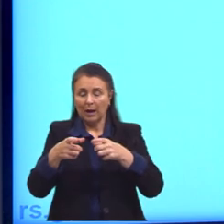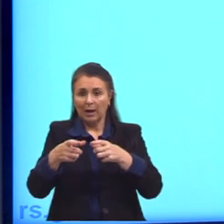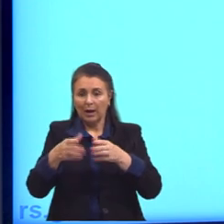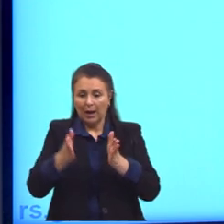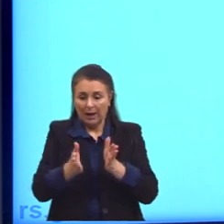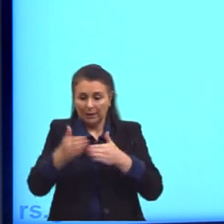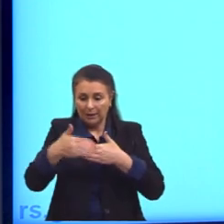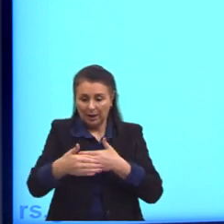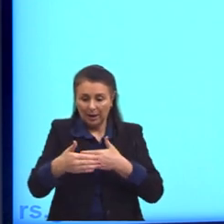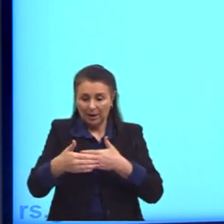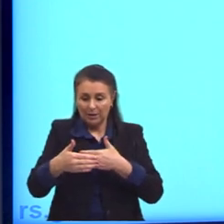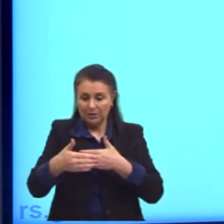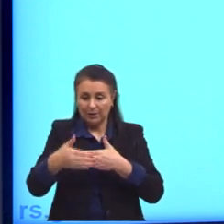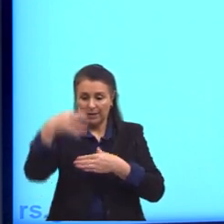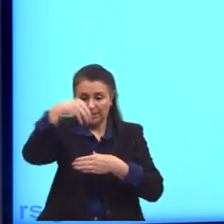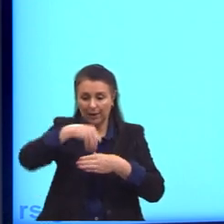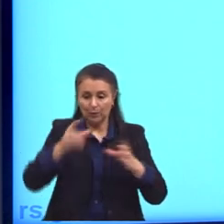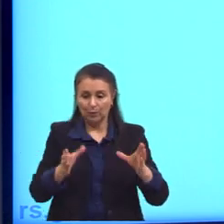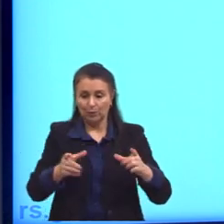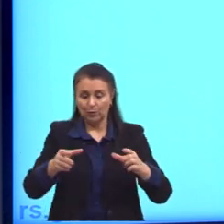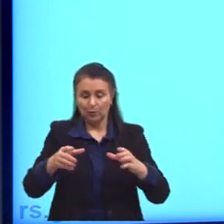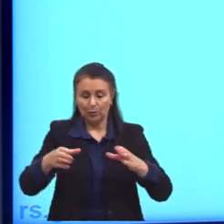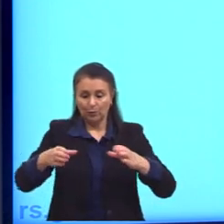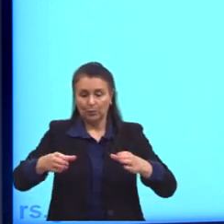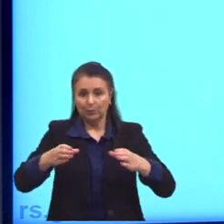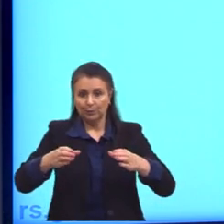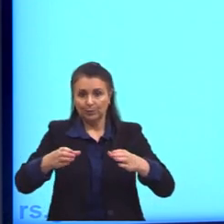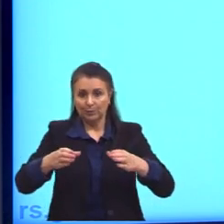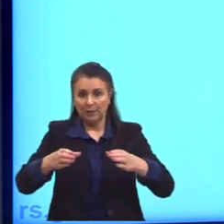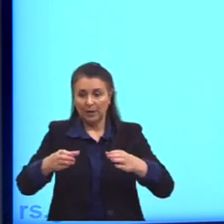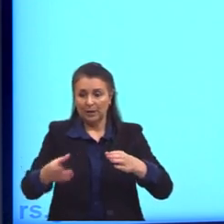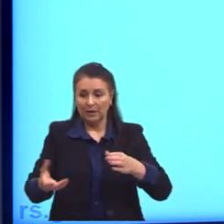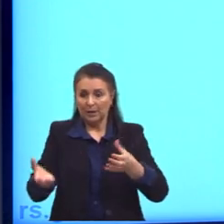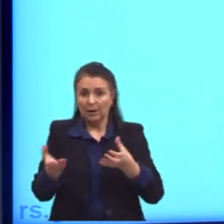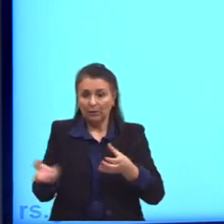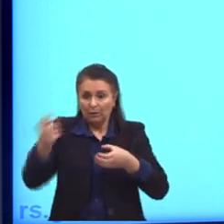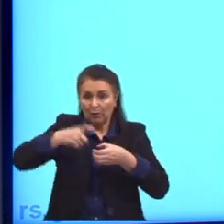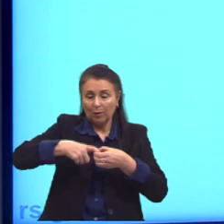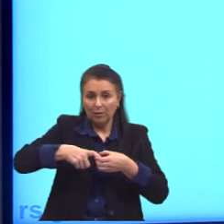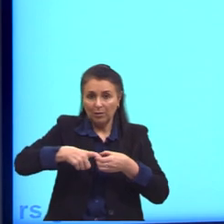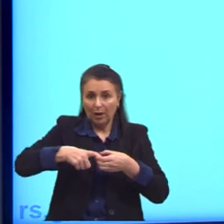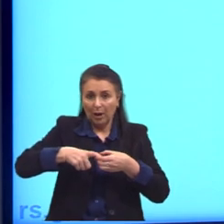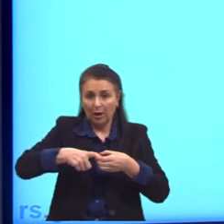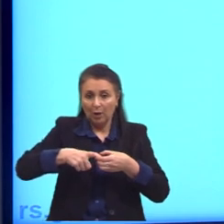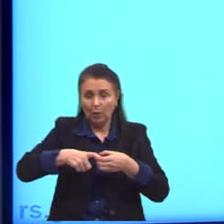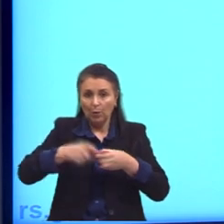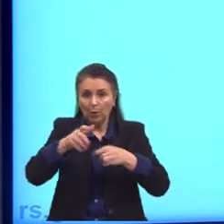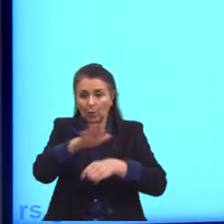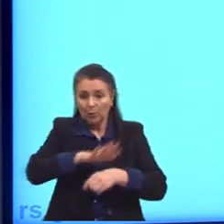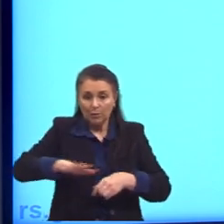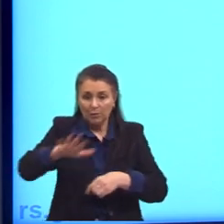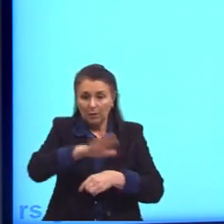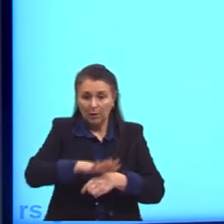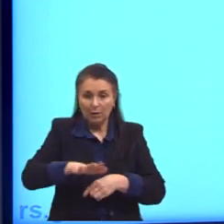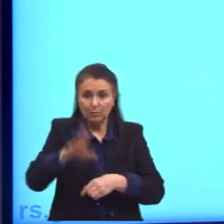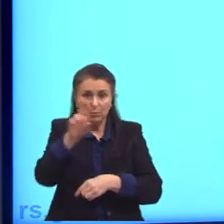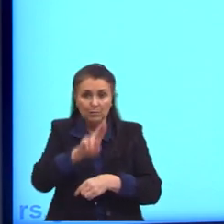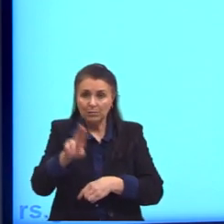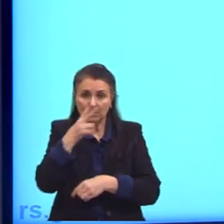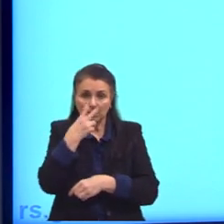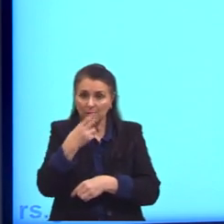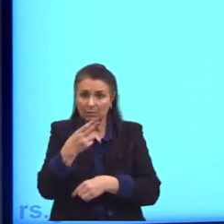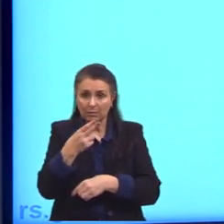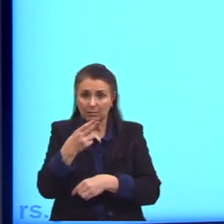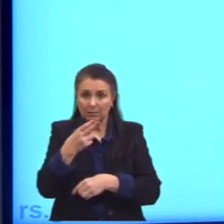caixa aqui dentro como eu falei para vocês o fluido ele quer voltar a ocupar esse espaço aqui né então por isso que a uma